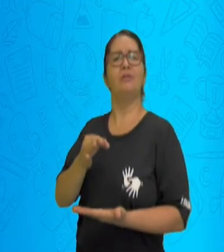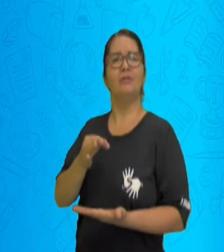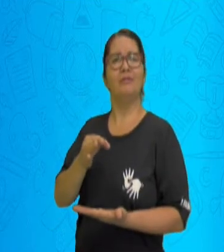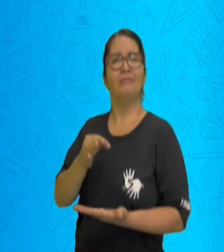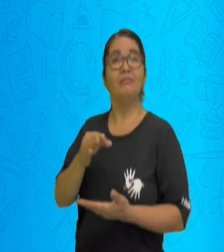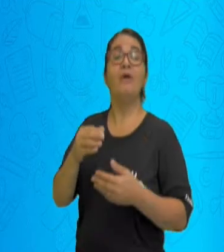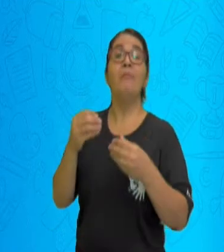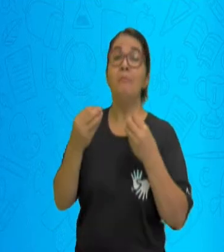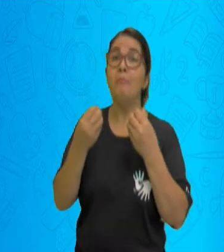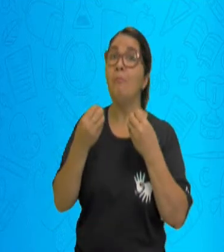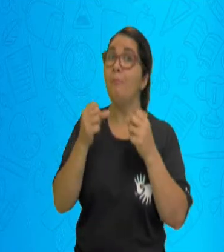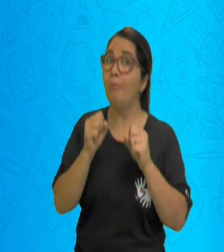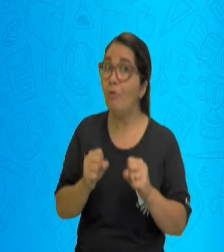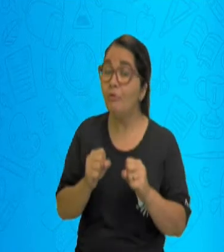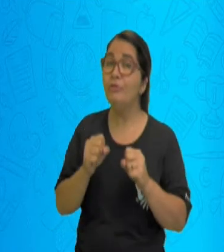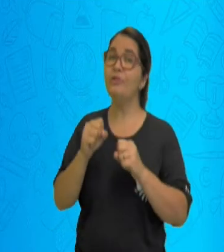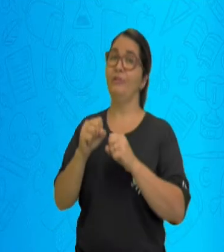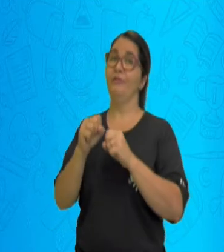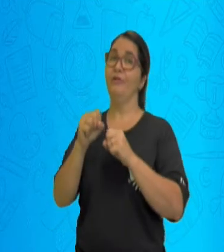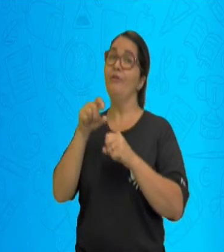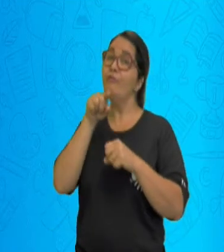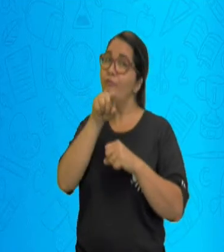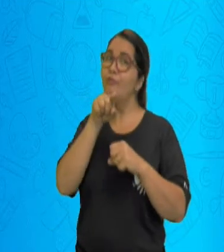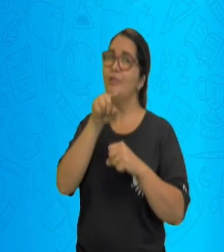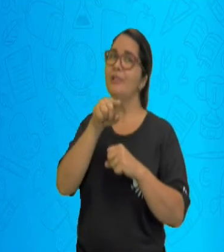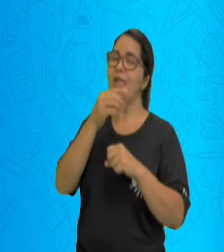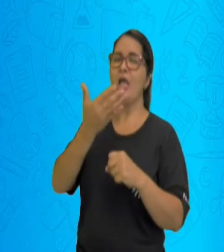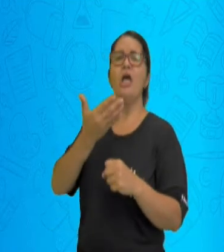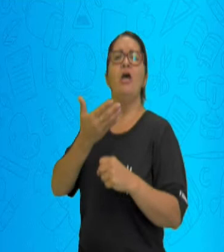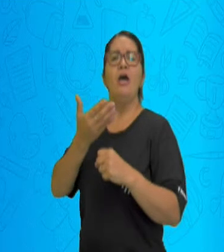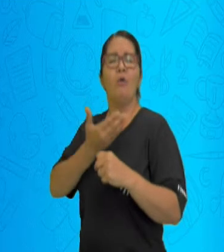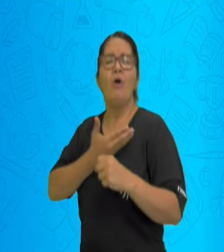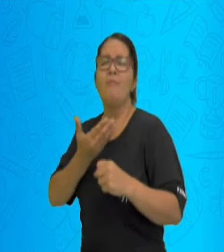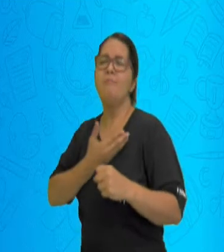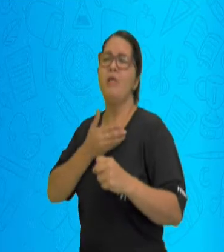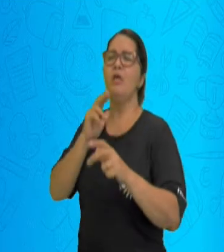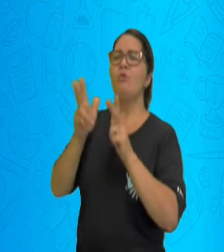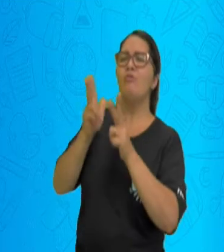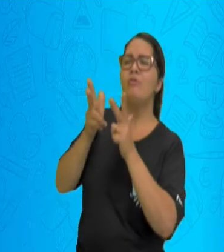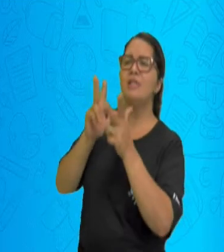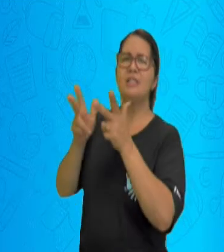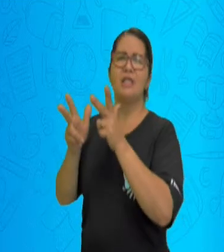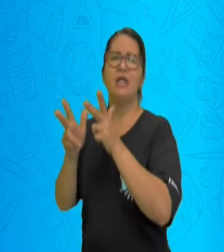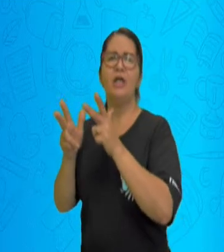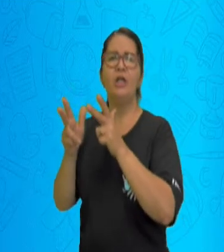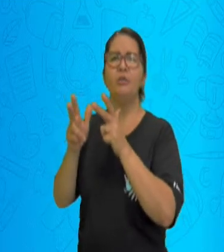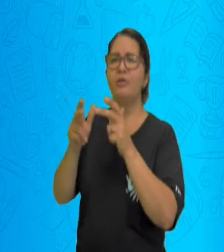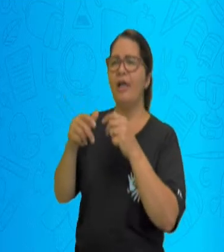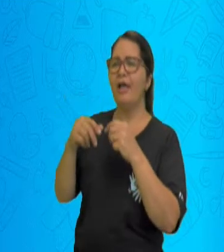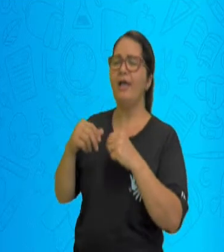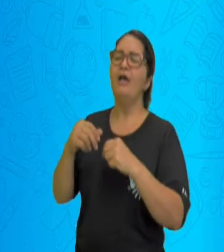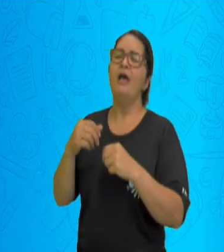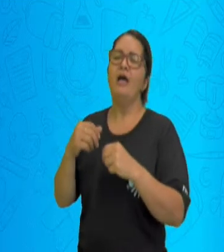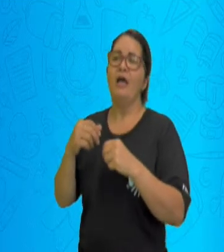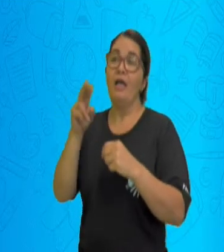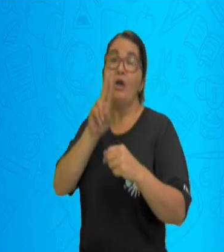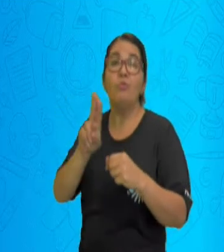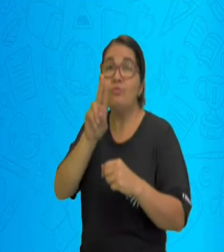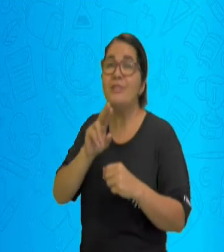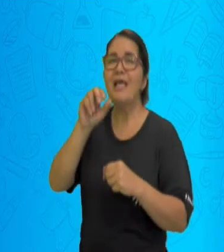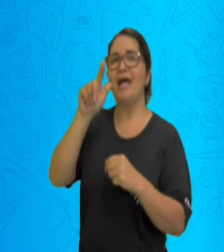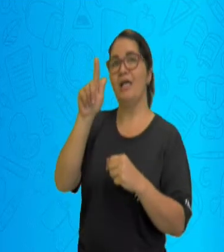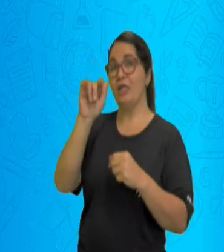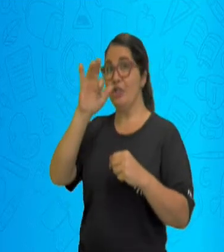uso de gíria, até palavrões, palavras inventadas, onomatopeias. Lembram